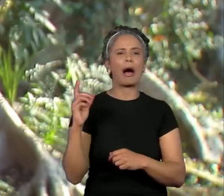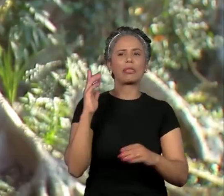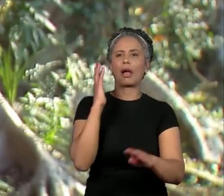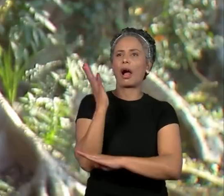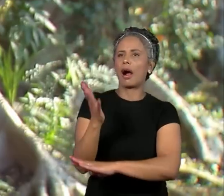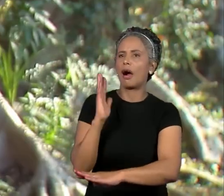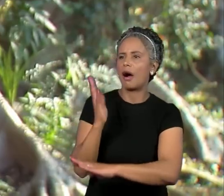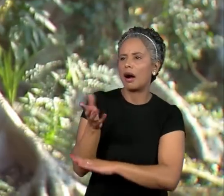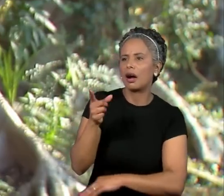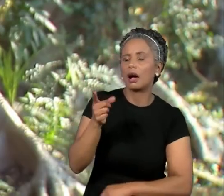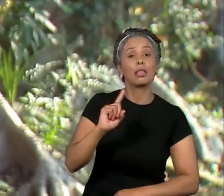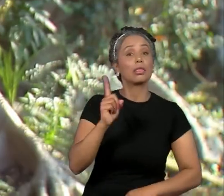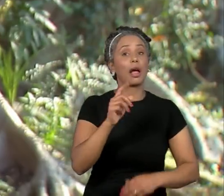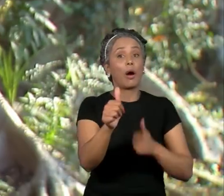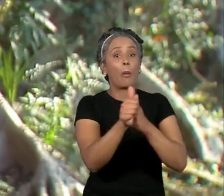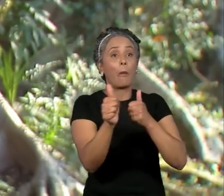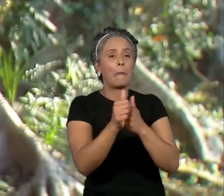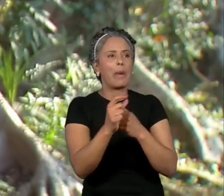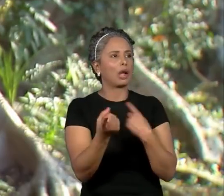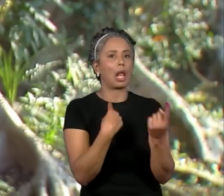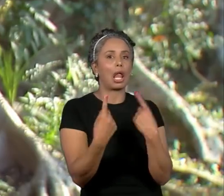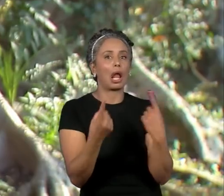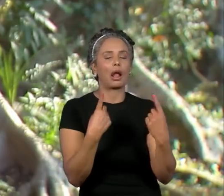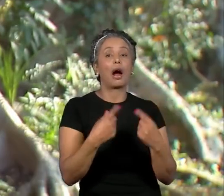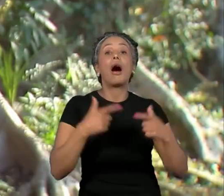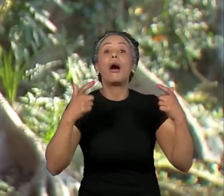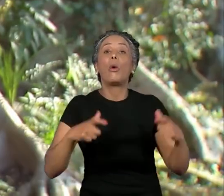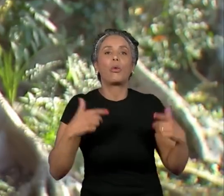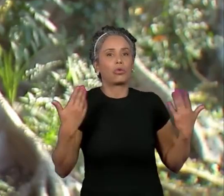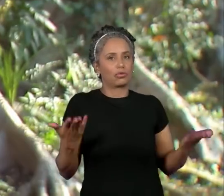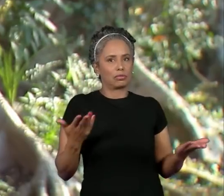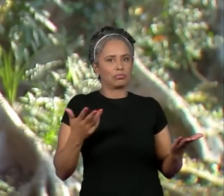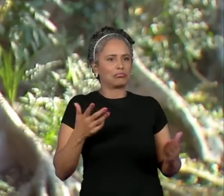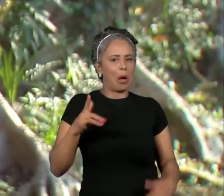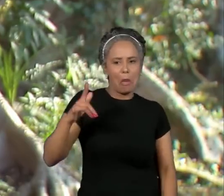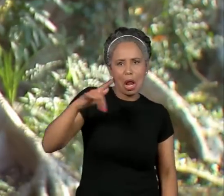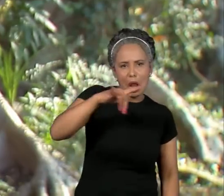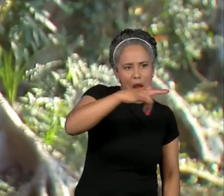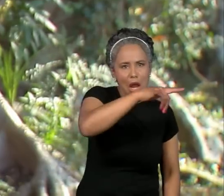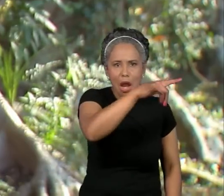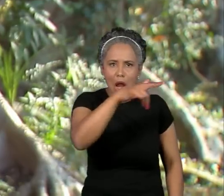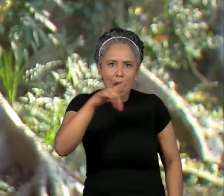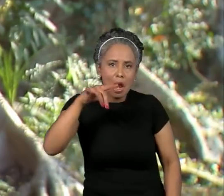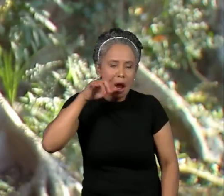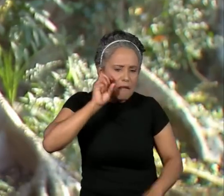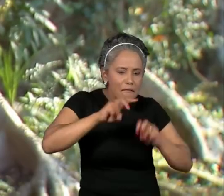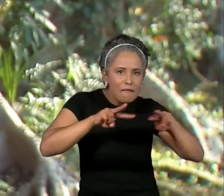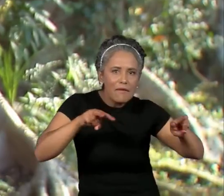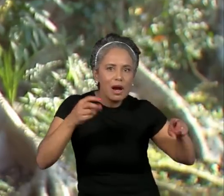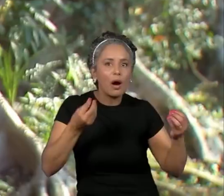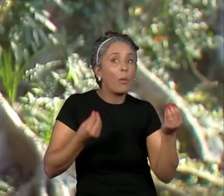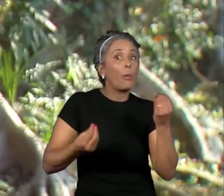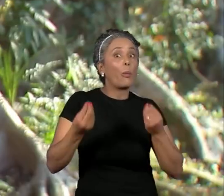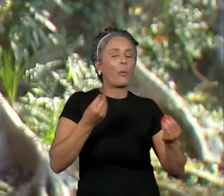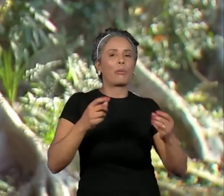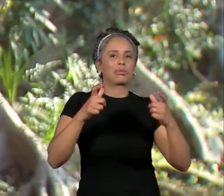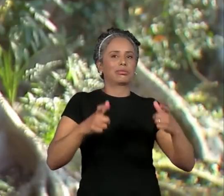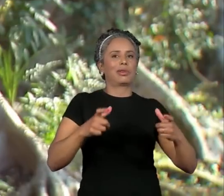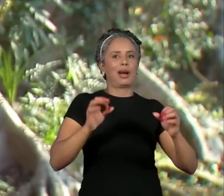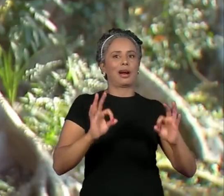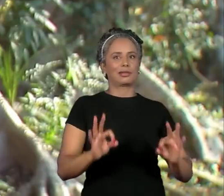tem uma outra etapa que é, nesse monitoramento, ir a campo, no local que ele está passando e verificar